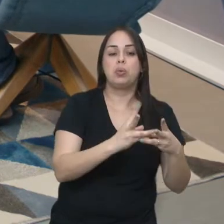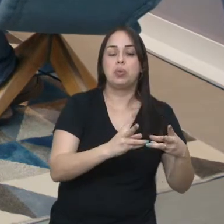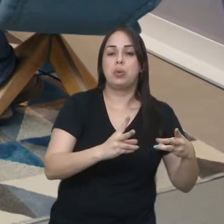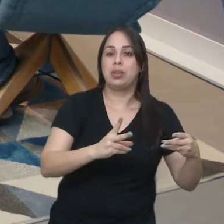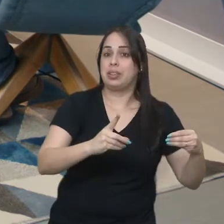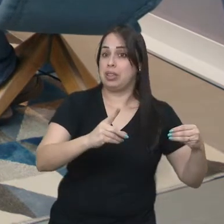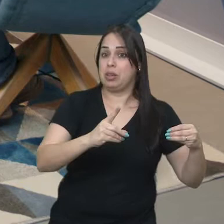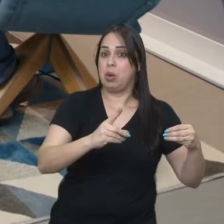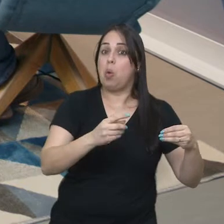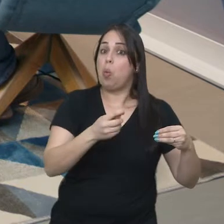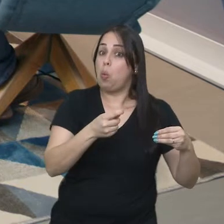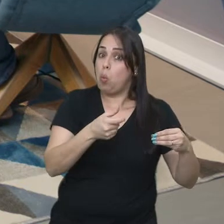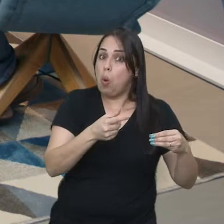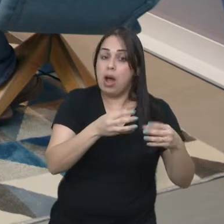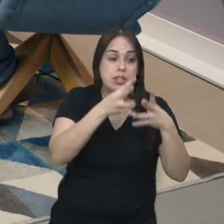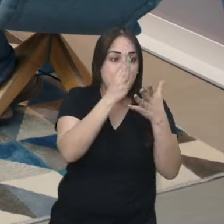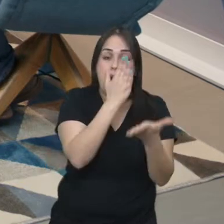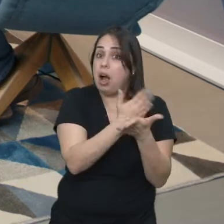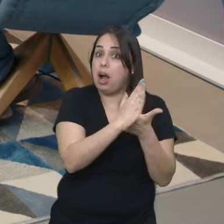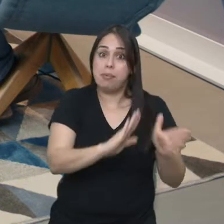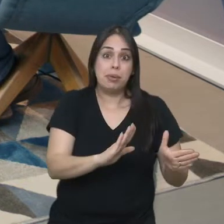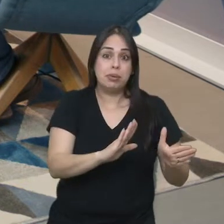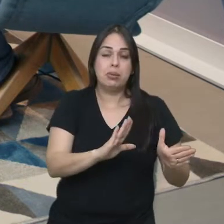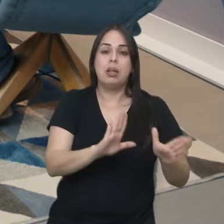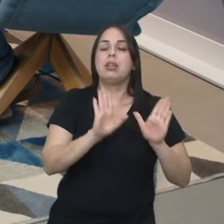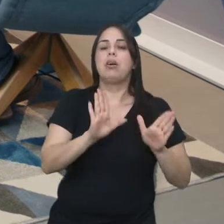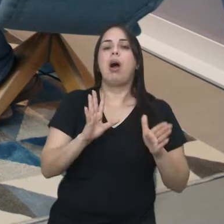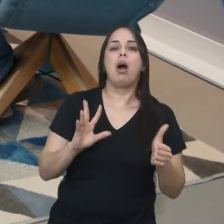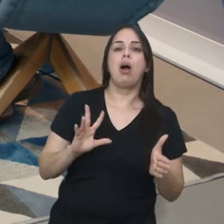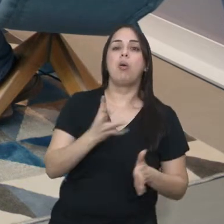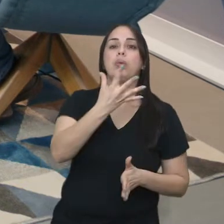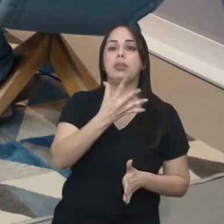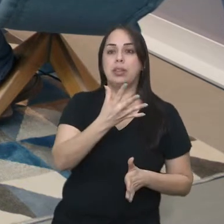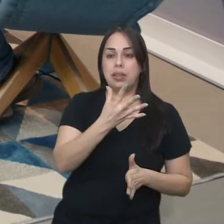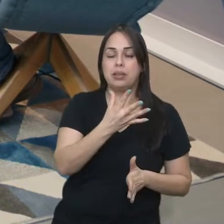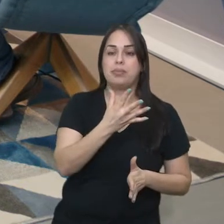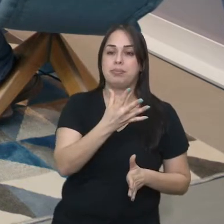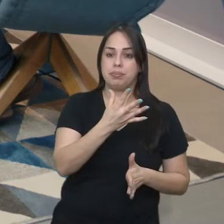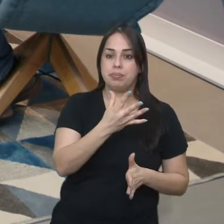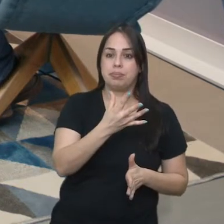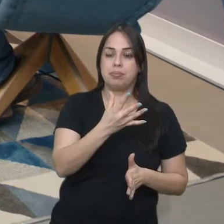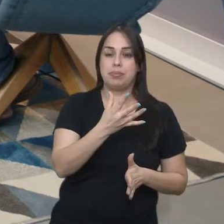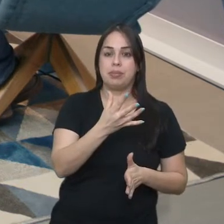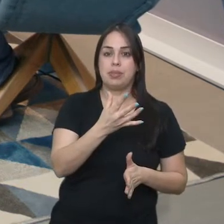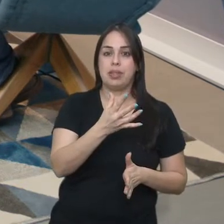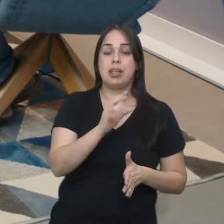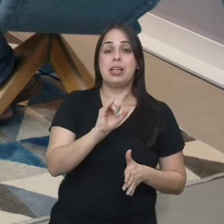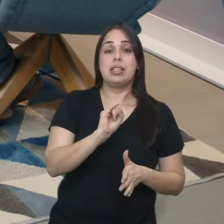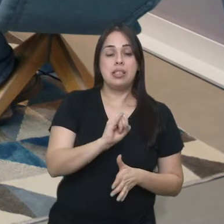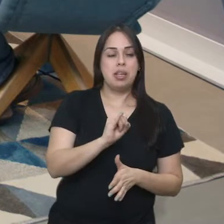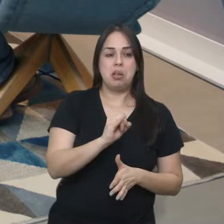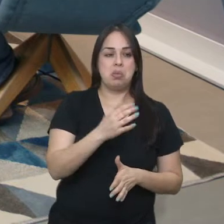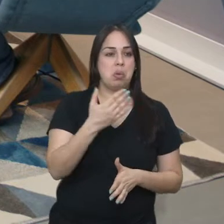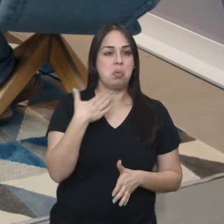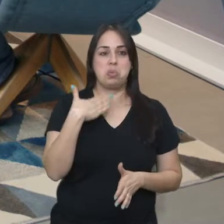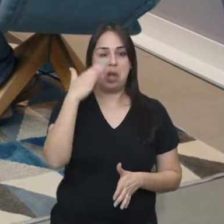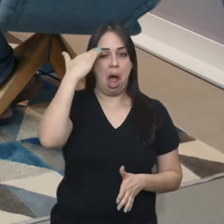serem erradicadas, como você está colocando aí. E o que acontece? Quem não é visto não é